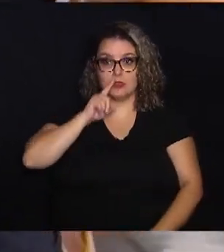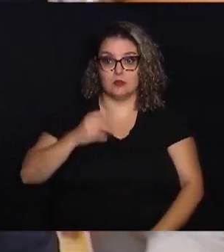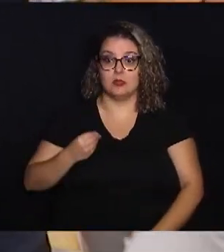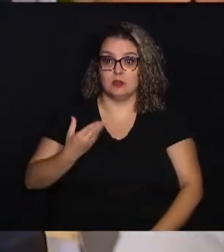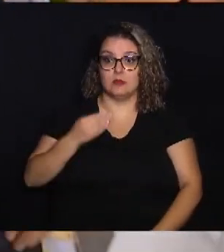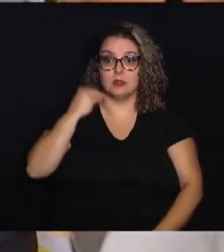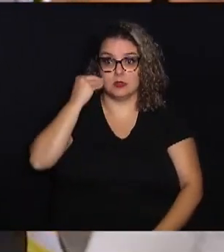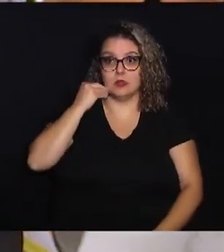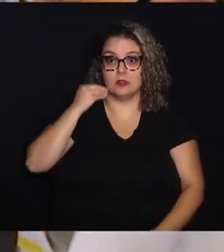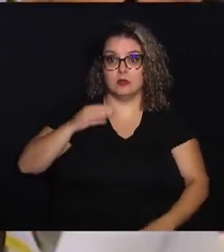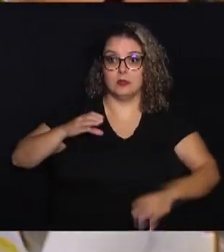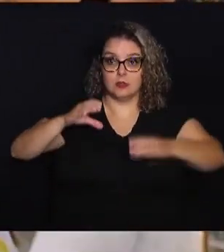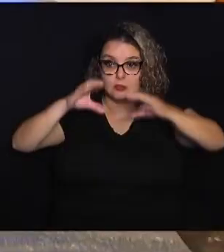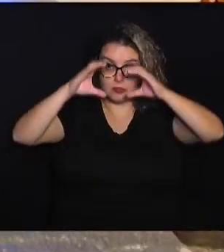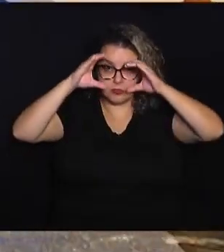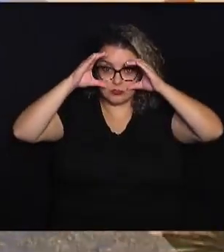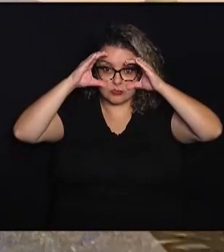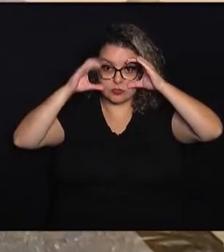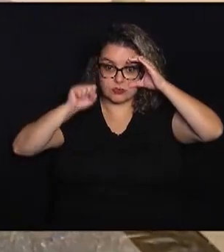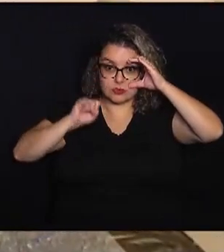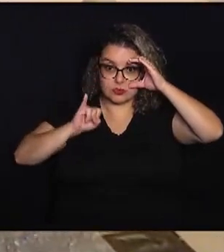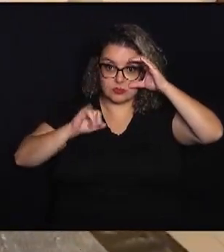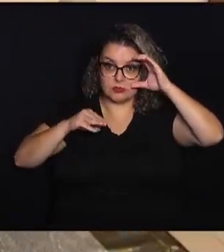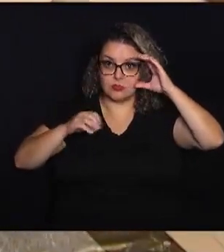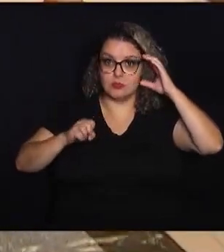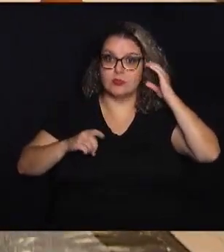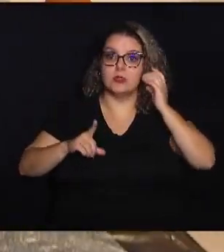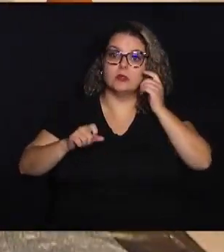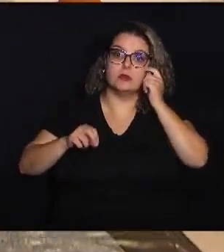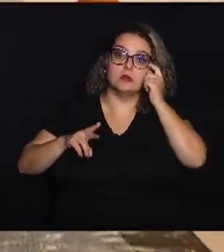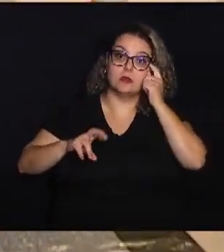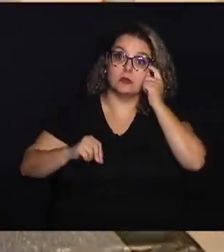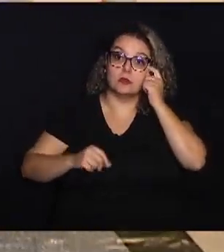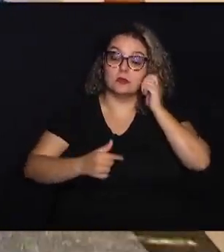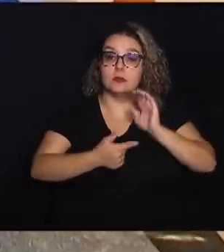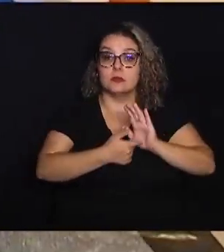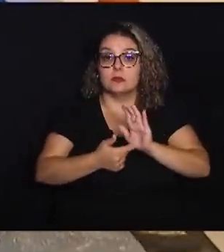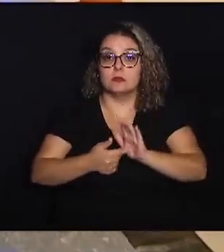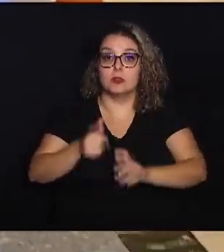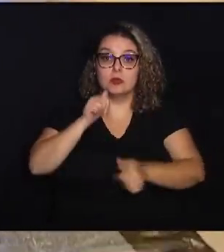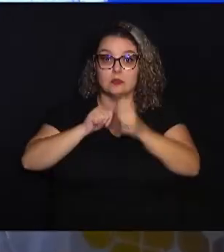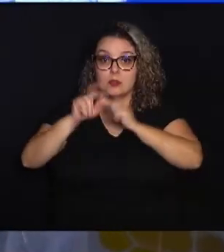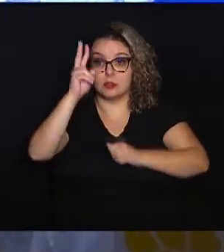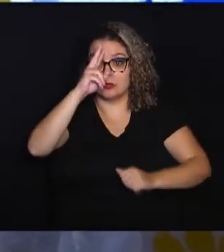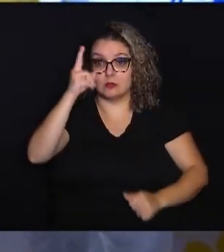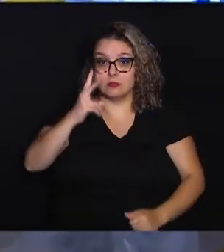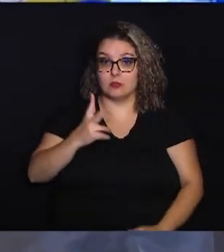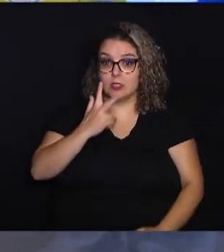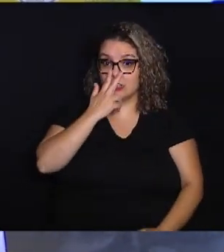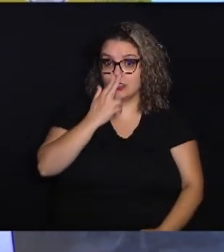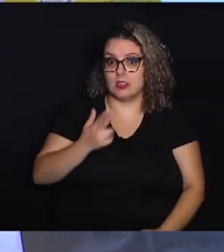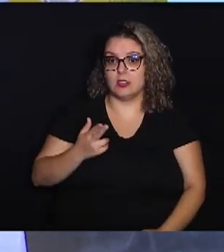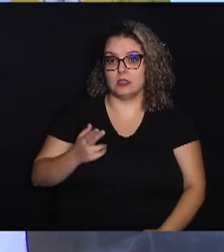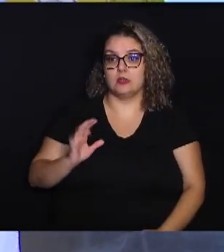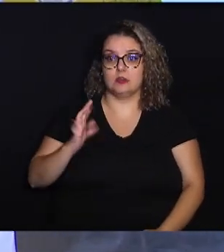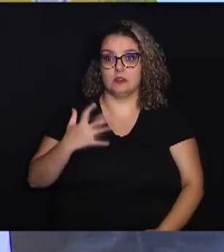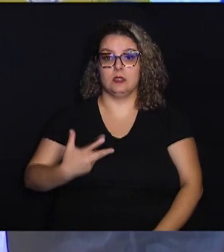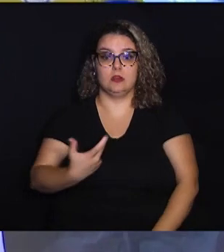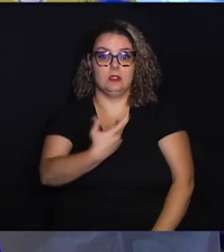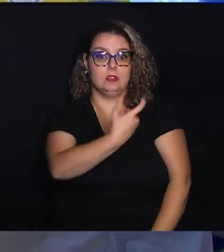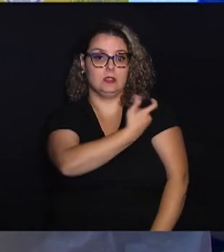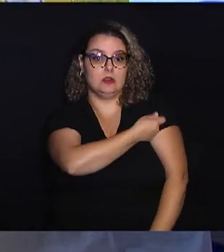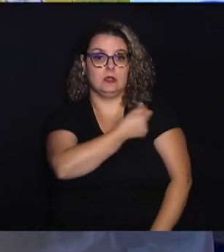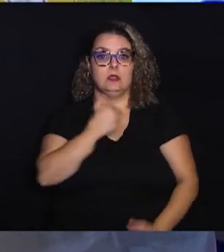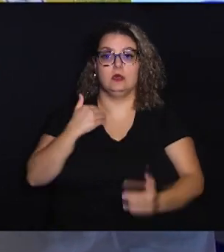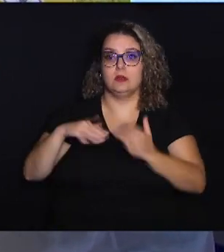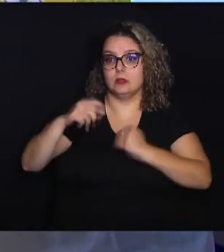experiência de óculos simuladores que mostram, por exemplo, efeitos do consumo de álcool e a aplicação da vacina contra a gripe